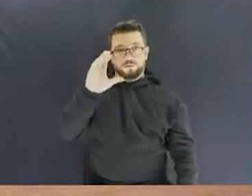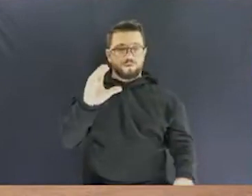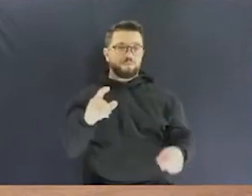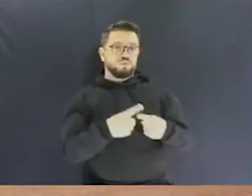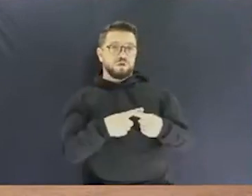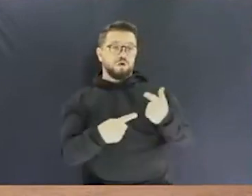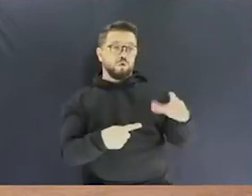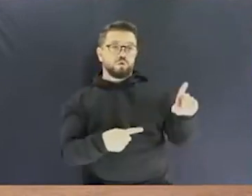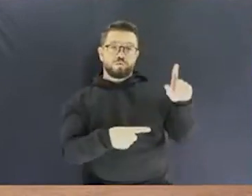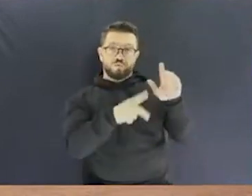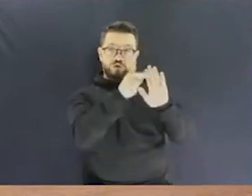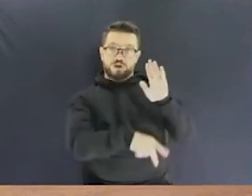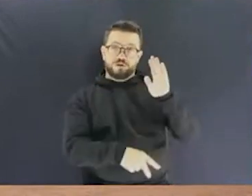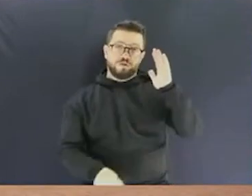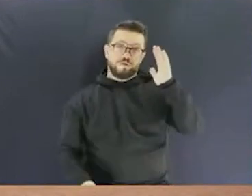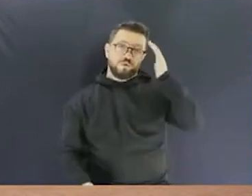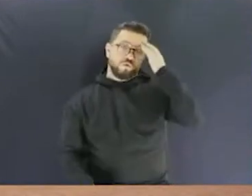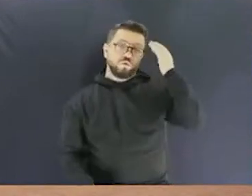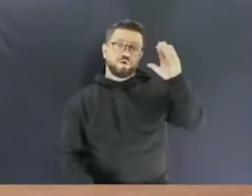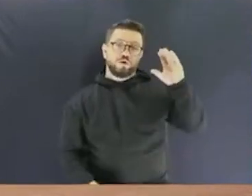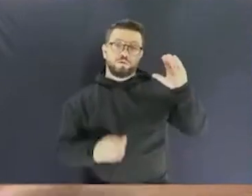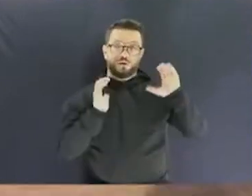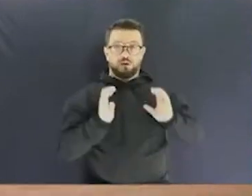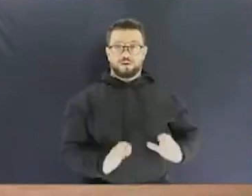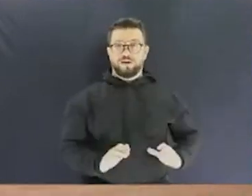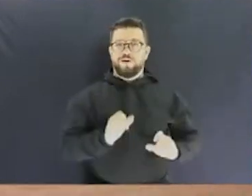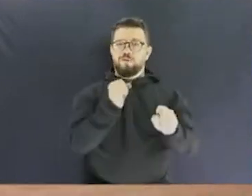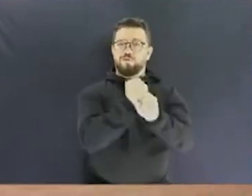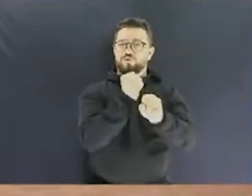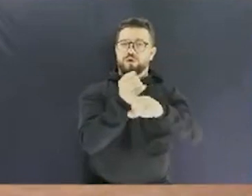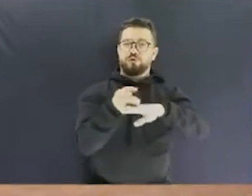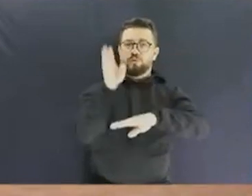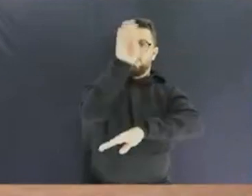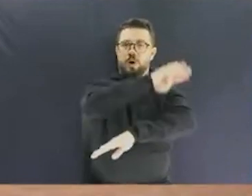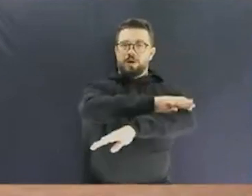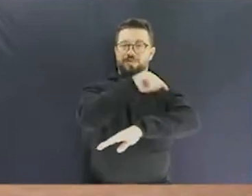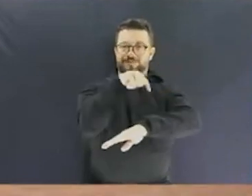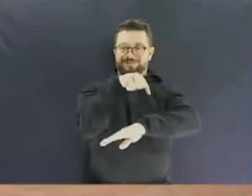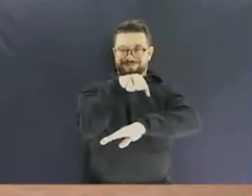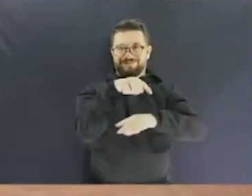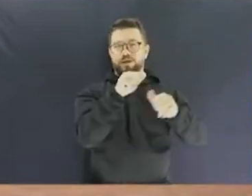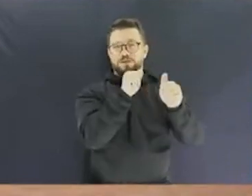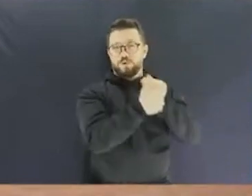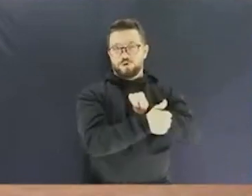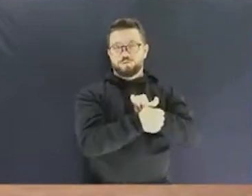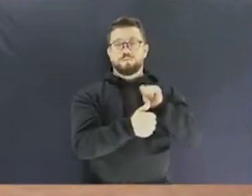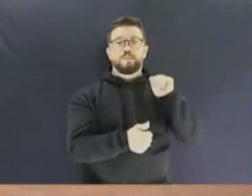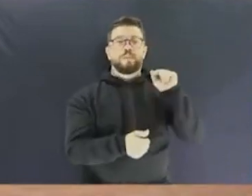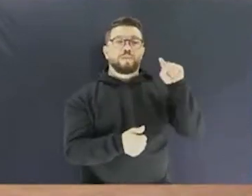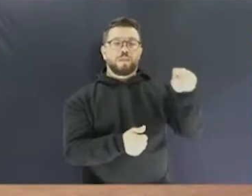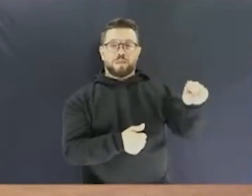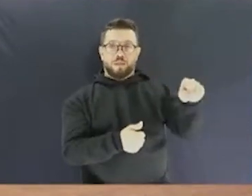citado, por exemplo, a cancha coberta da Escola João Cruciani. E ela foi uma das demandas solicitadas lá na regional do